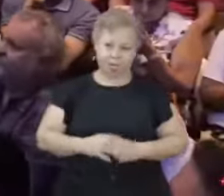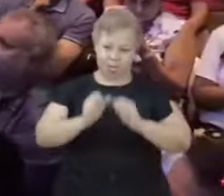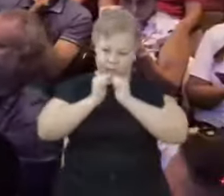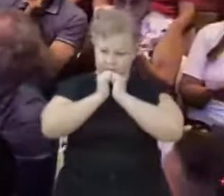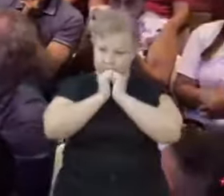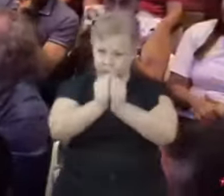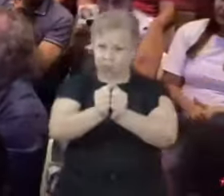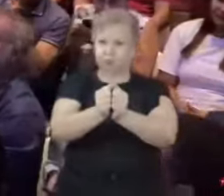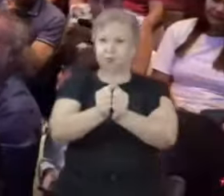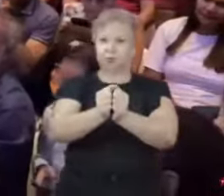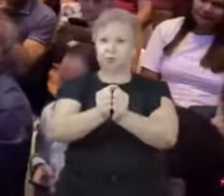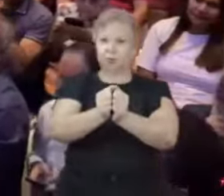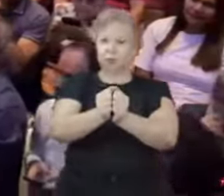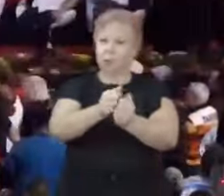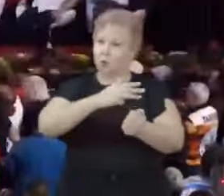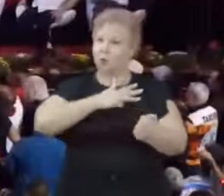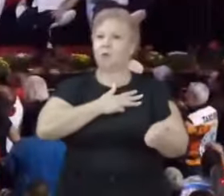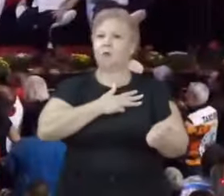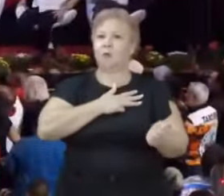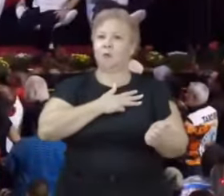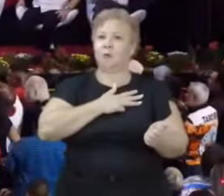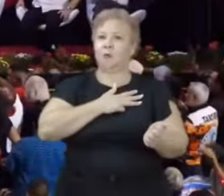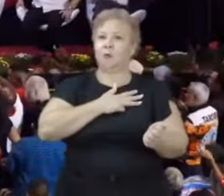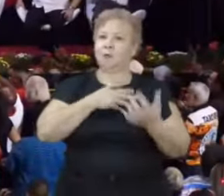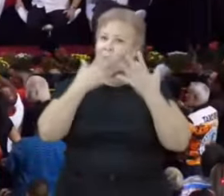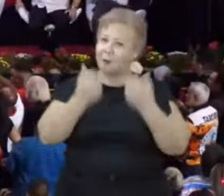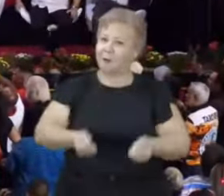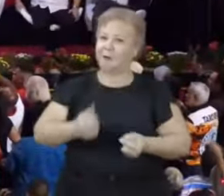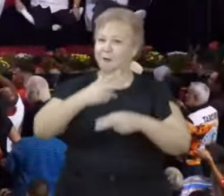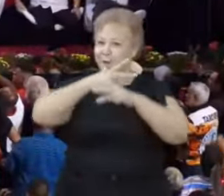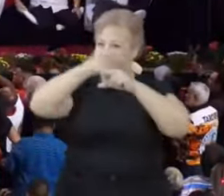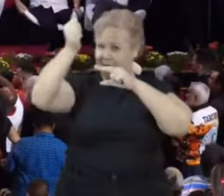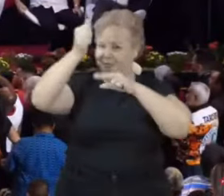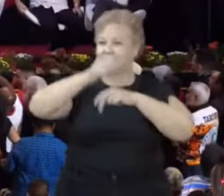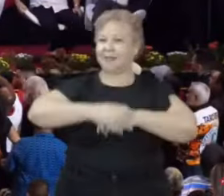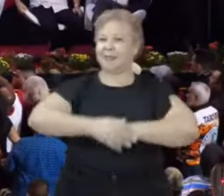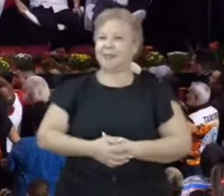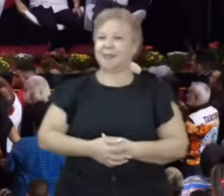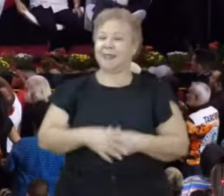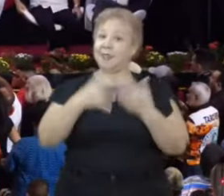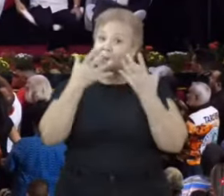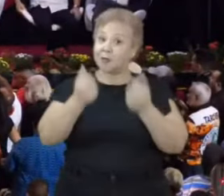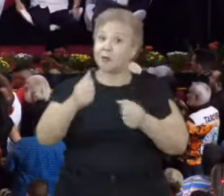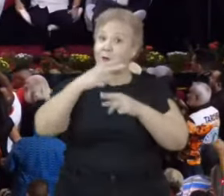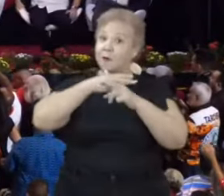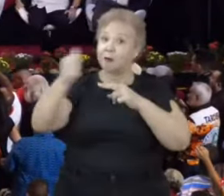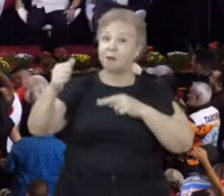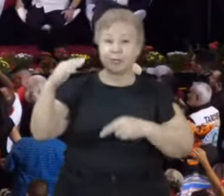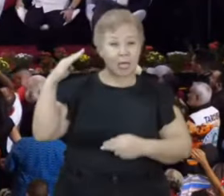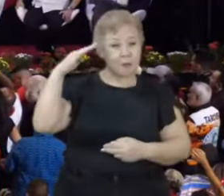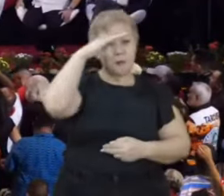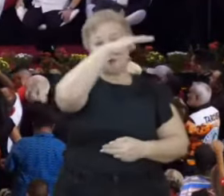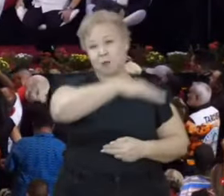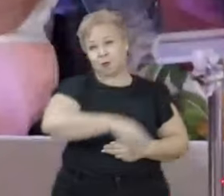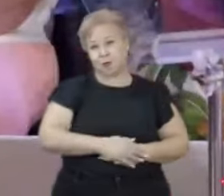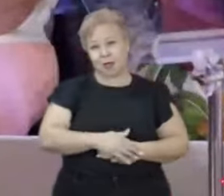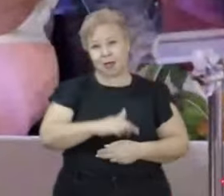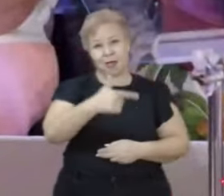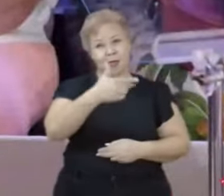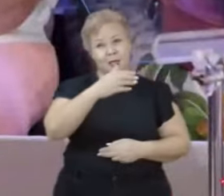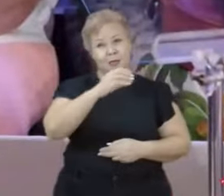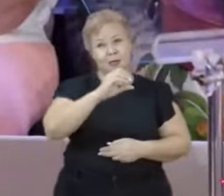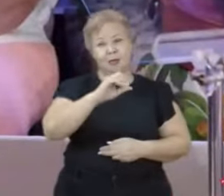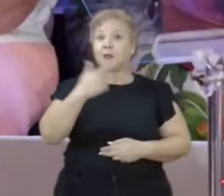Juntos, com Lula, nós vamos vencer. Vamos vencer Bolsonaro em